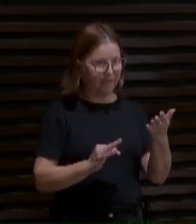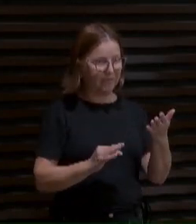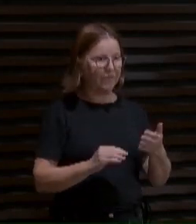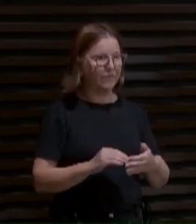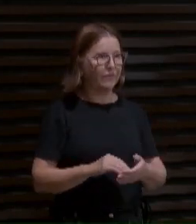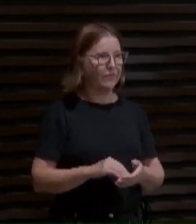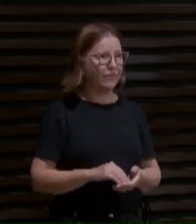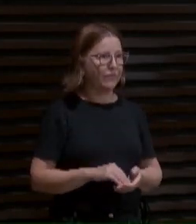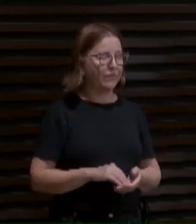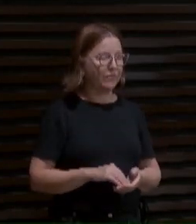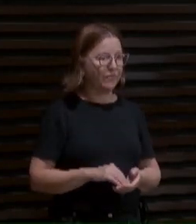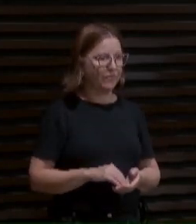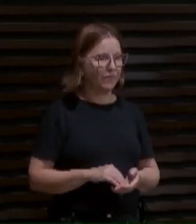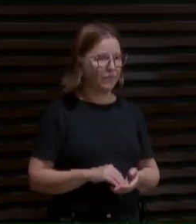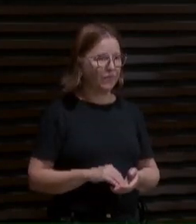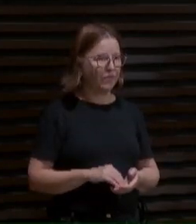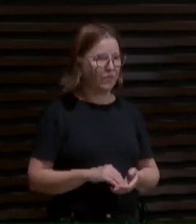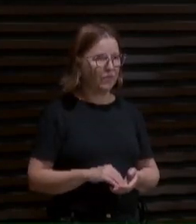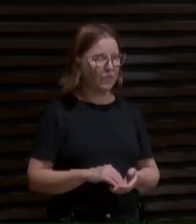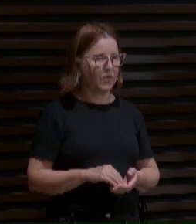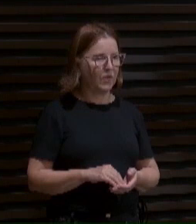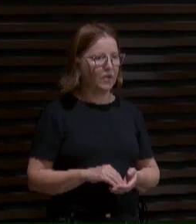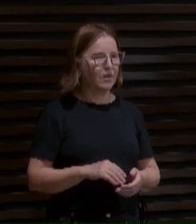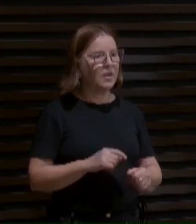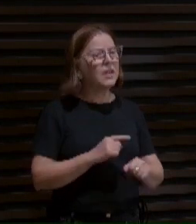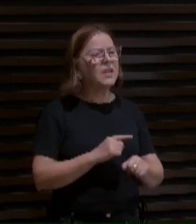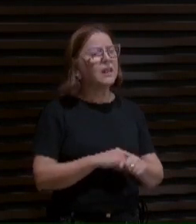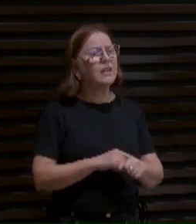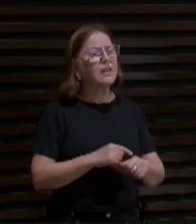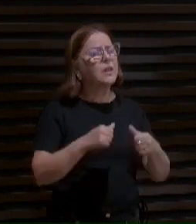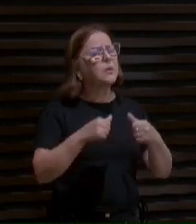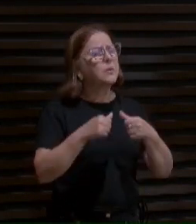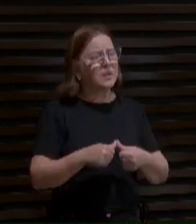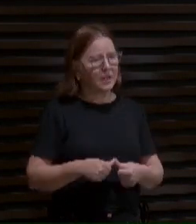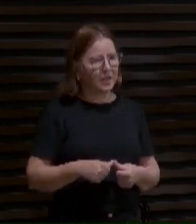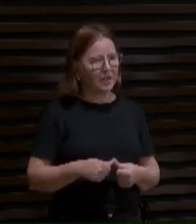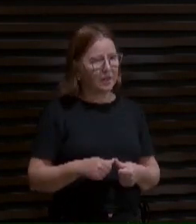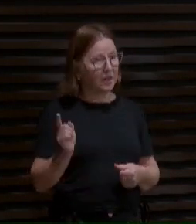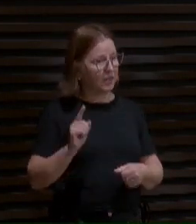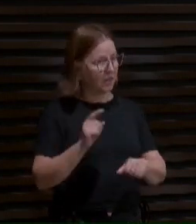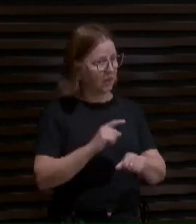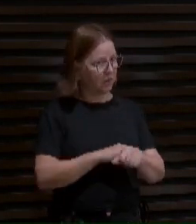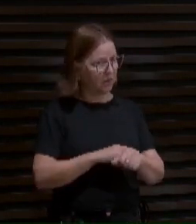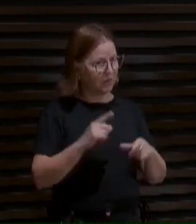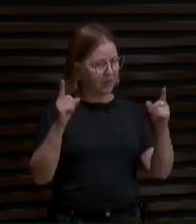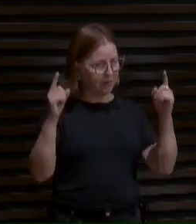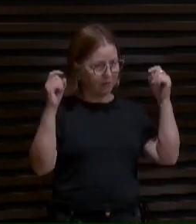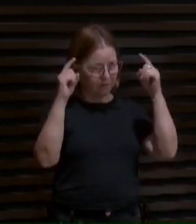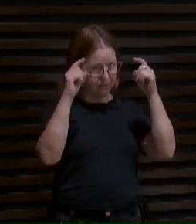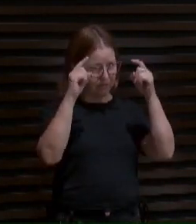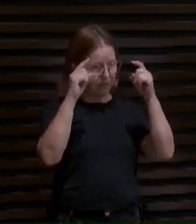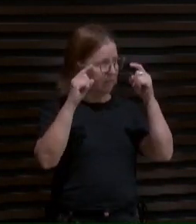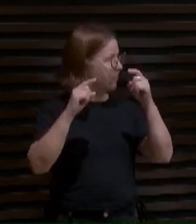nos endemoniados. Que tempos são estes? Não são tempos